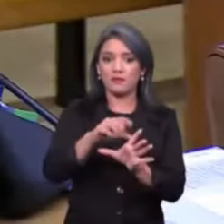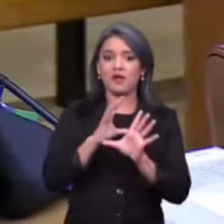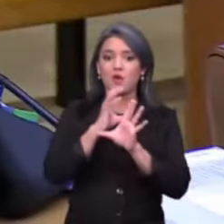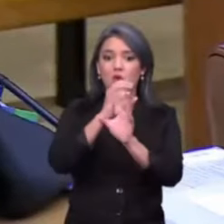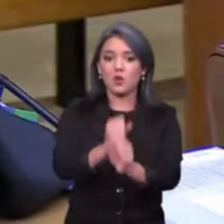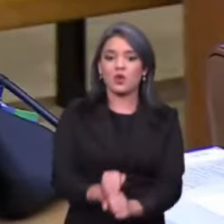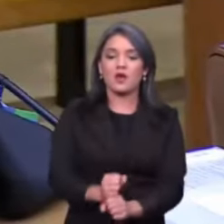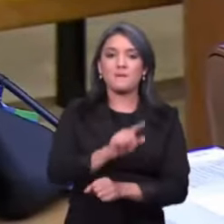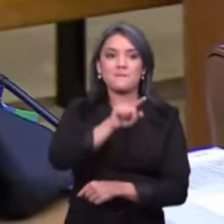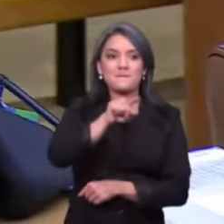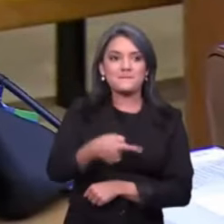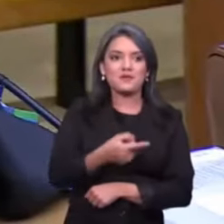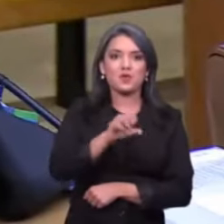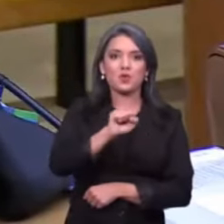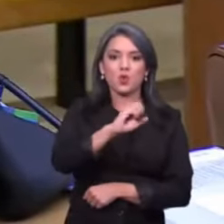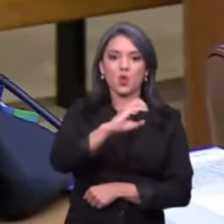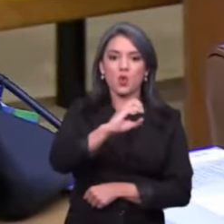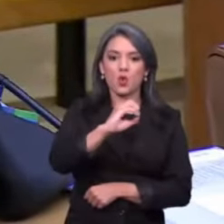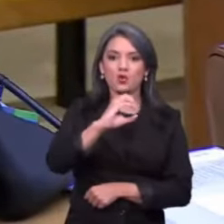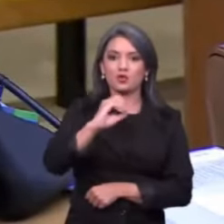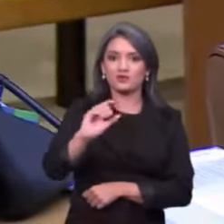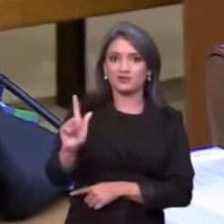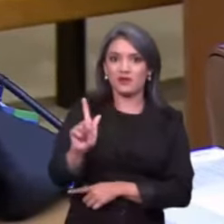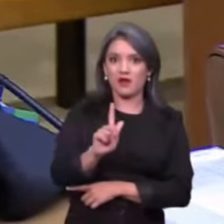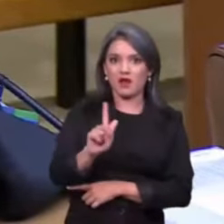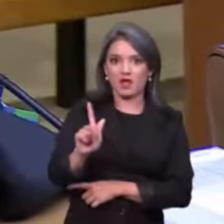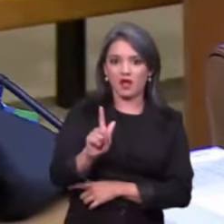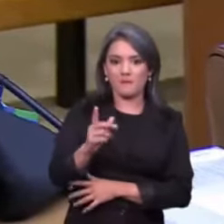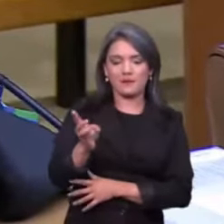1.800 gramas de maconha por mês.